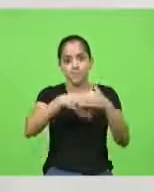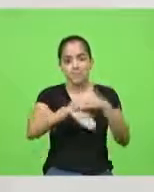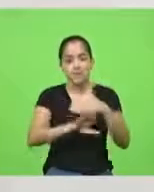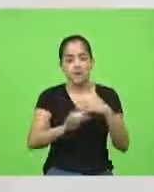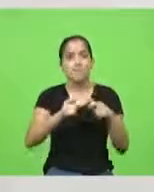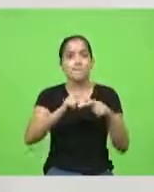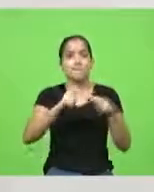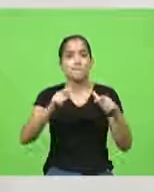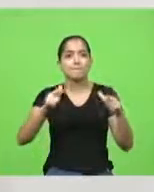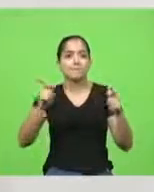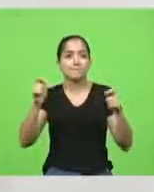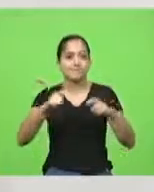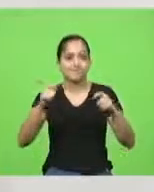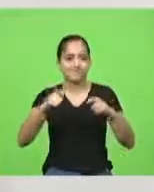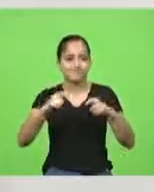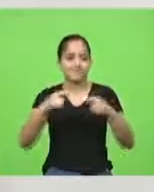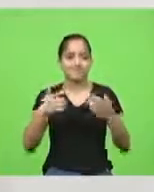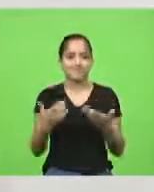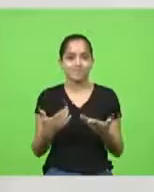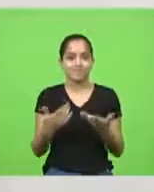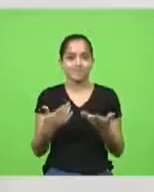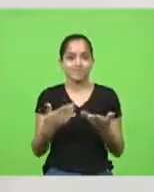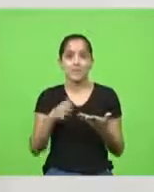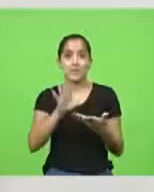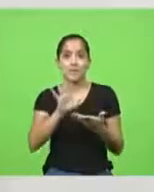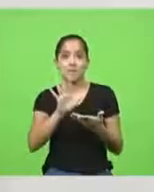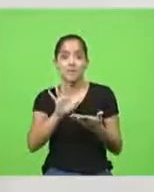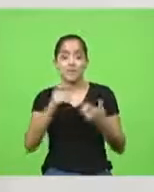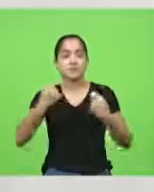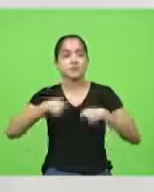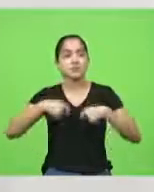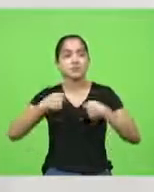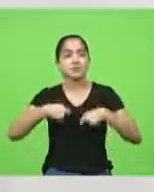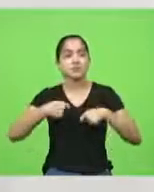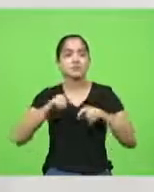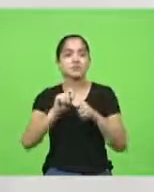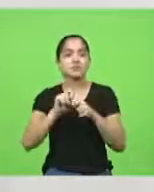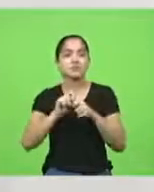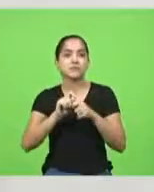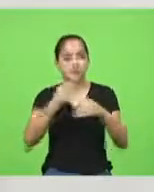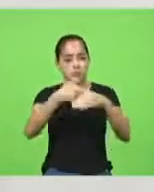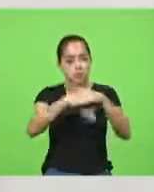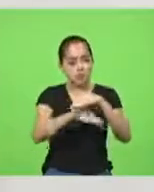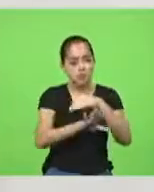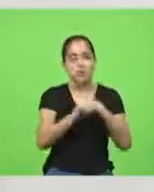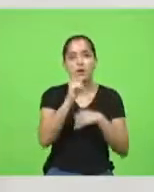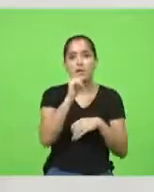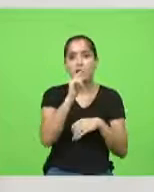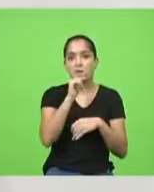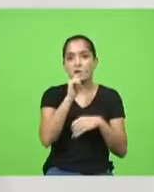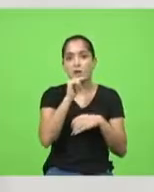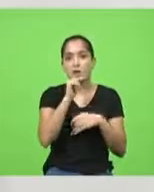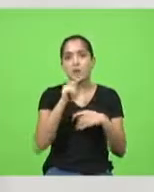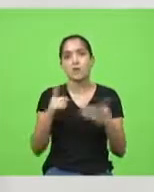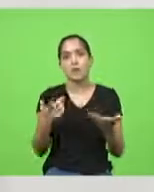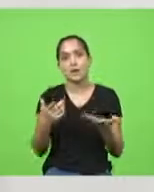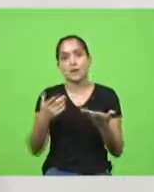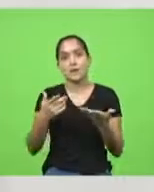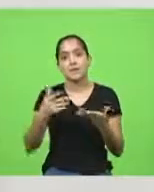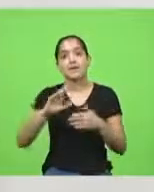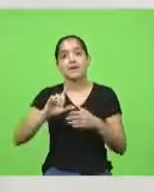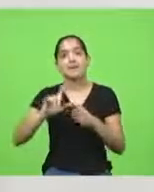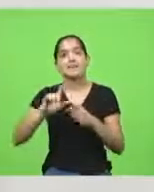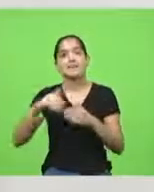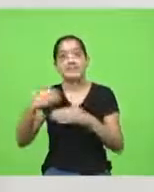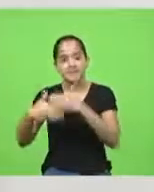nossa necessidade para a agricultura. Mas o que nós precisamos fazer? Armazenar essa água para ter ela disponível